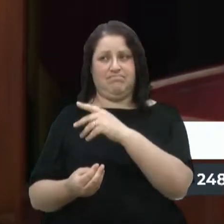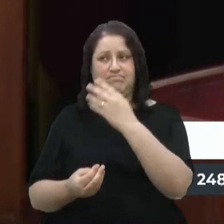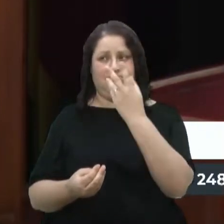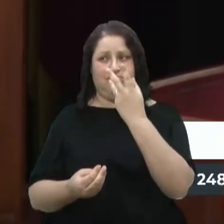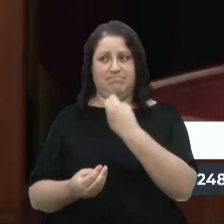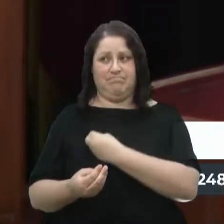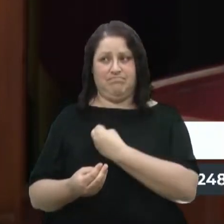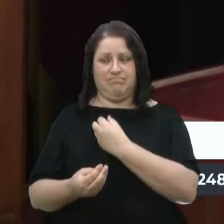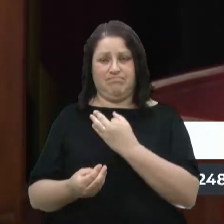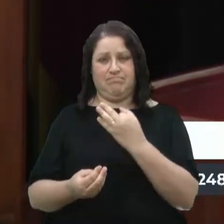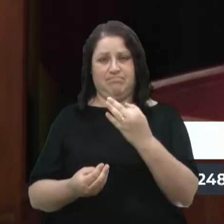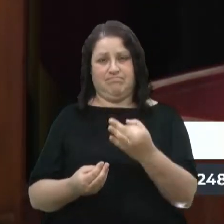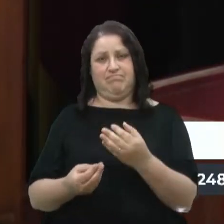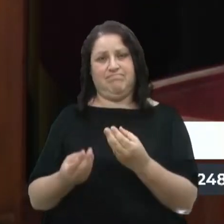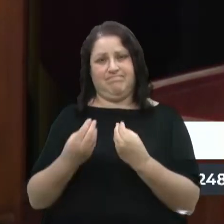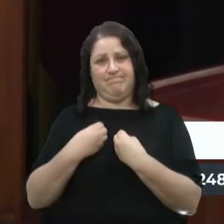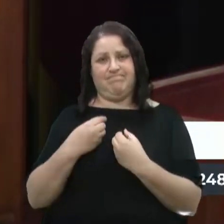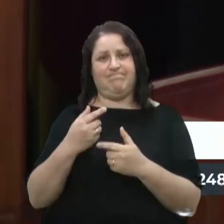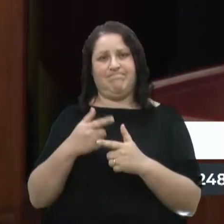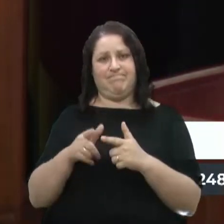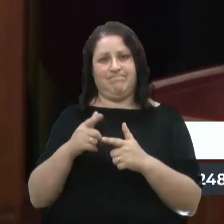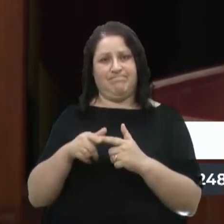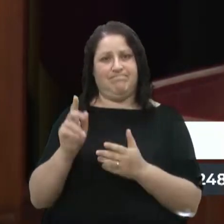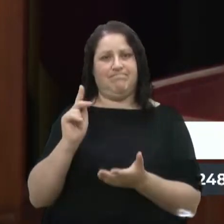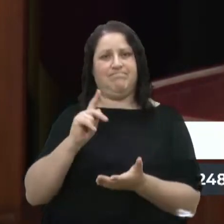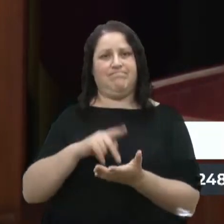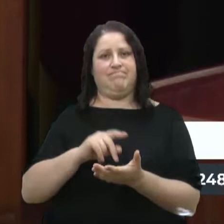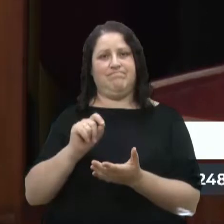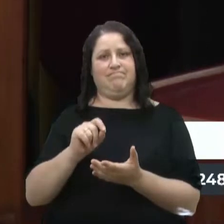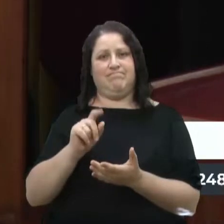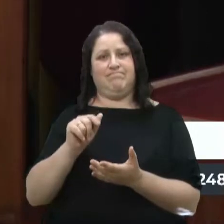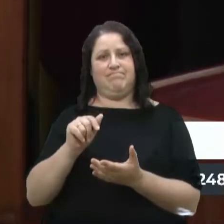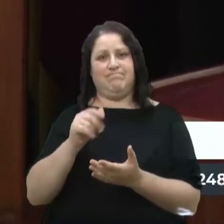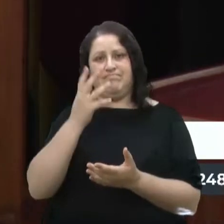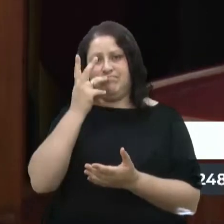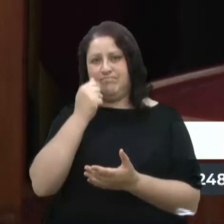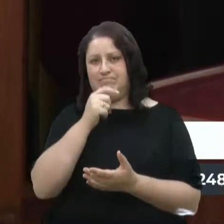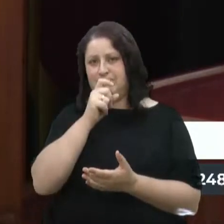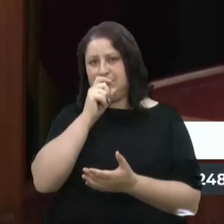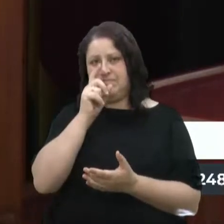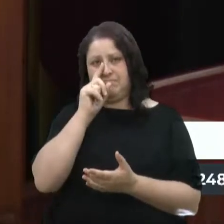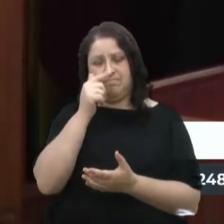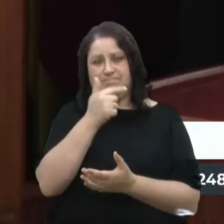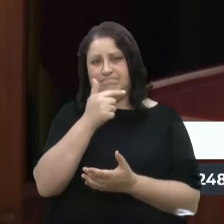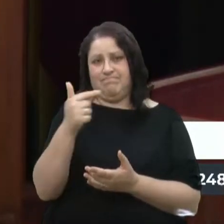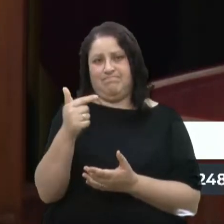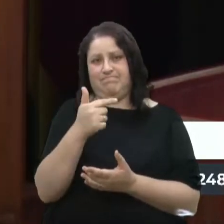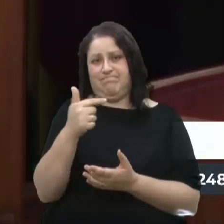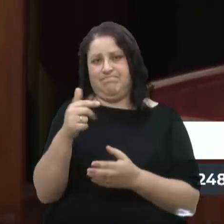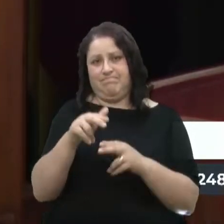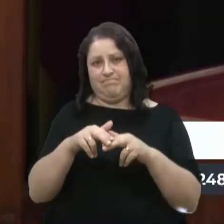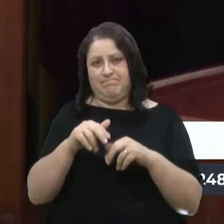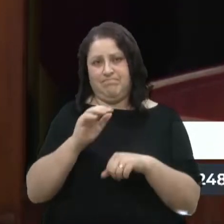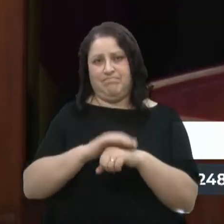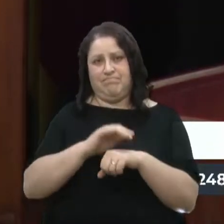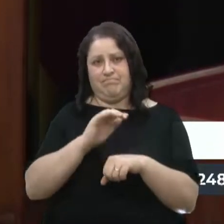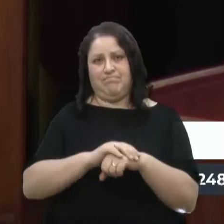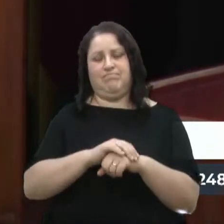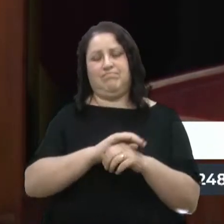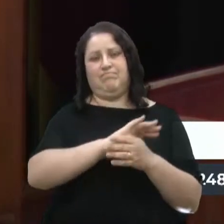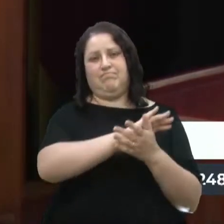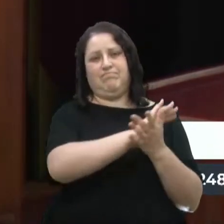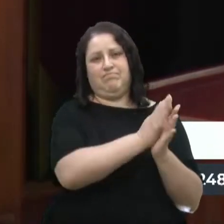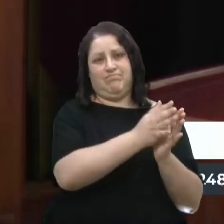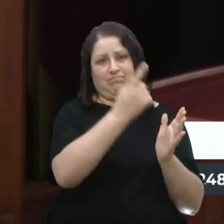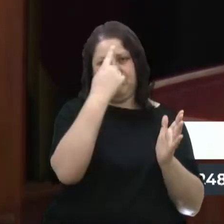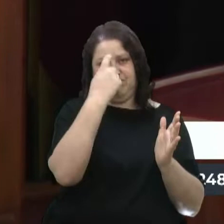e nos traz um problema muito real, que são os órfãos do feminicídio. De que forma a gente vai tratar essa pauta e os